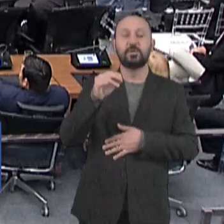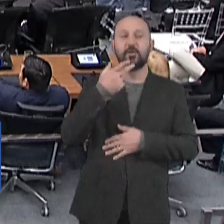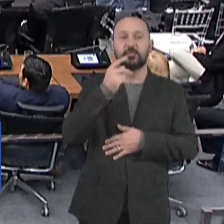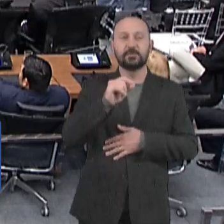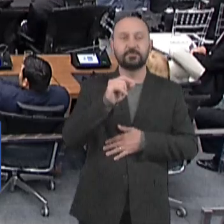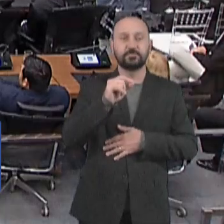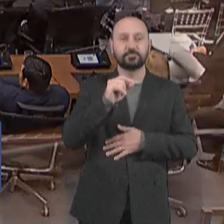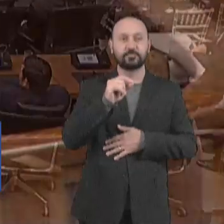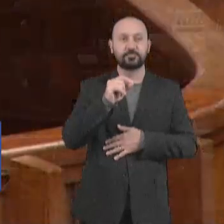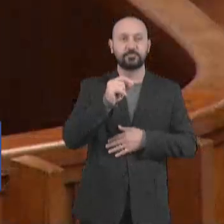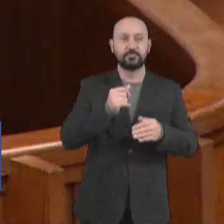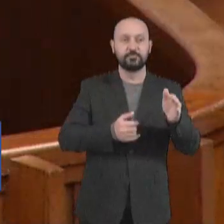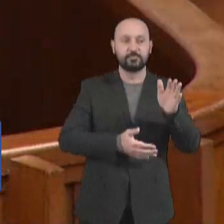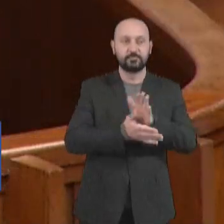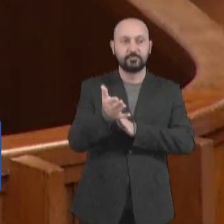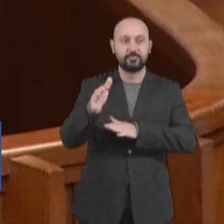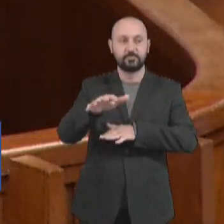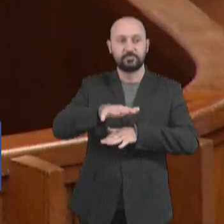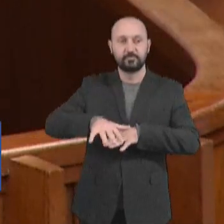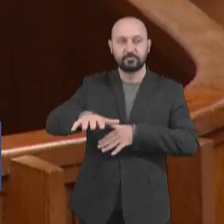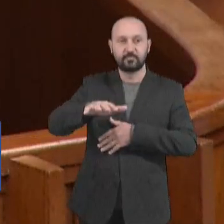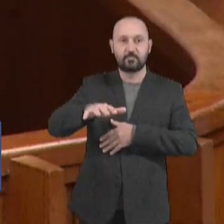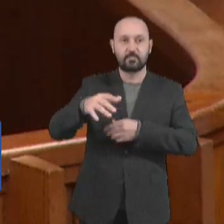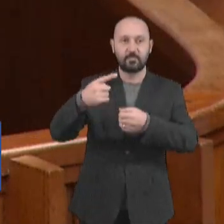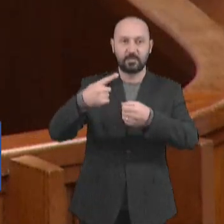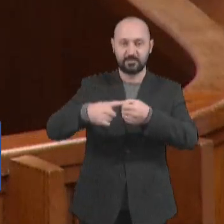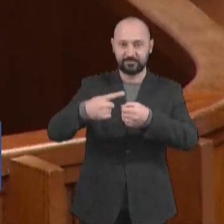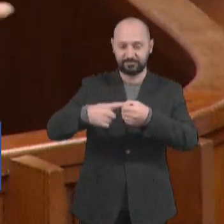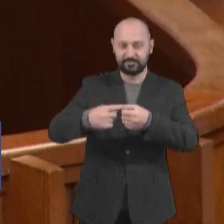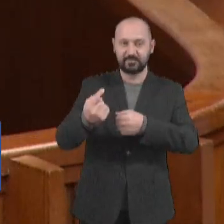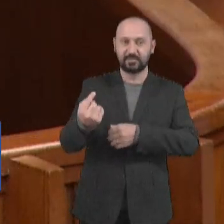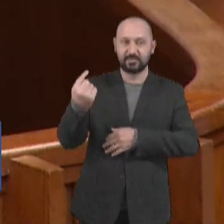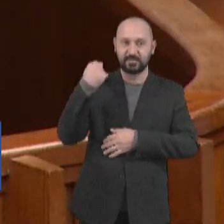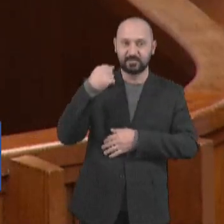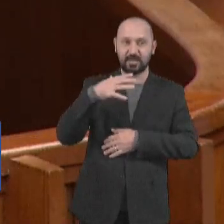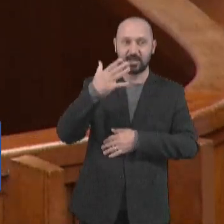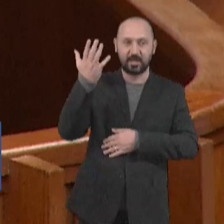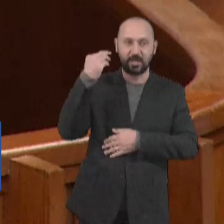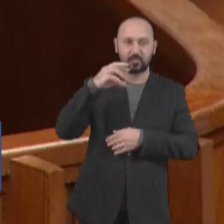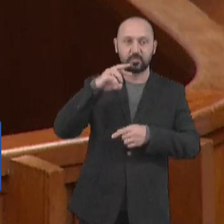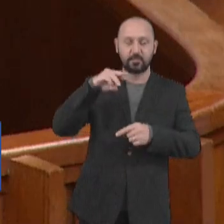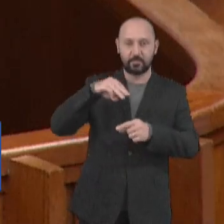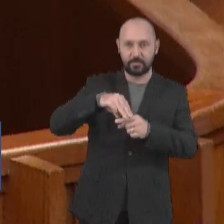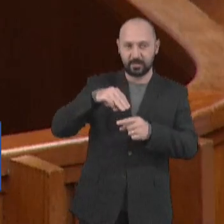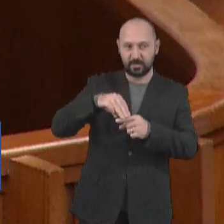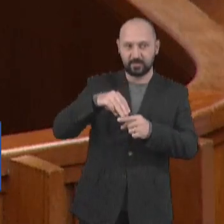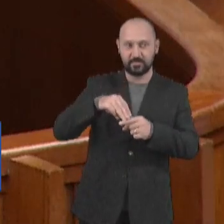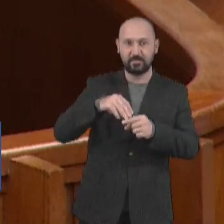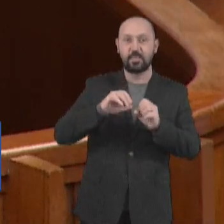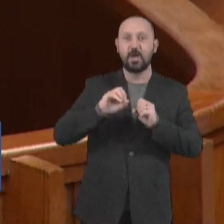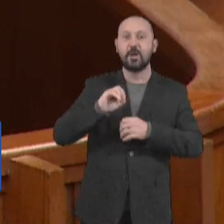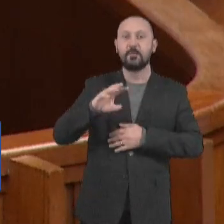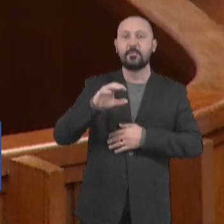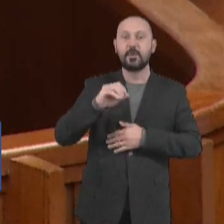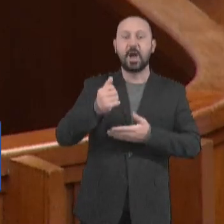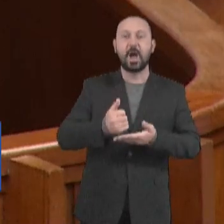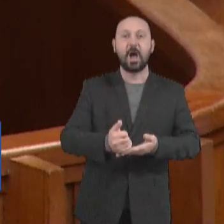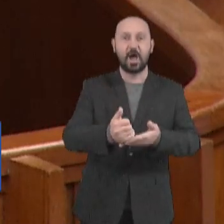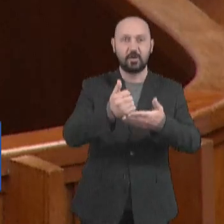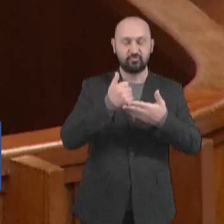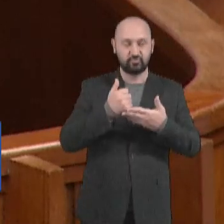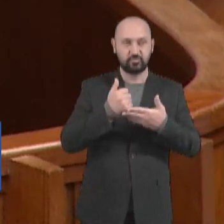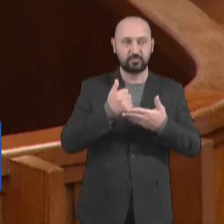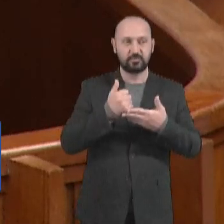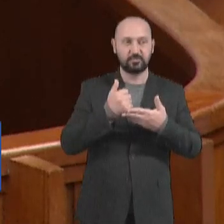a retirada da laguna, que termina lá na minha cidade, que antes era tudo Miranda, a retirada da laguna